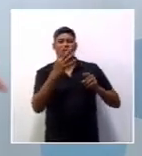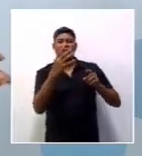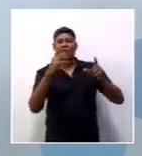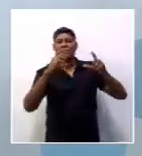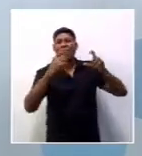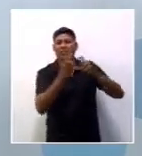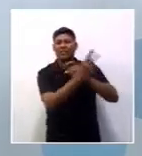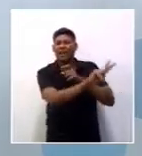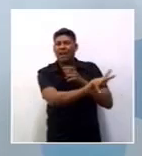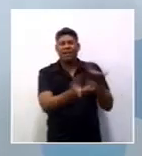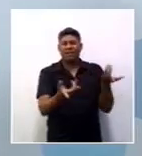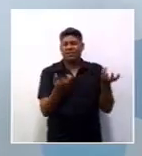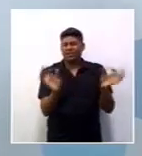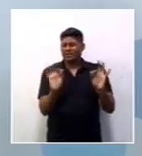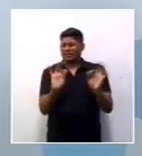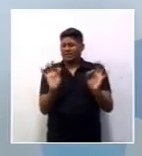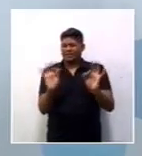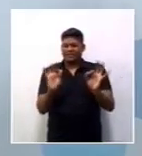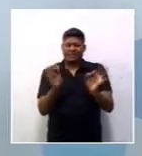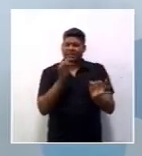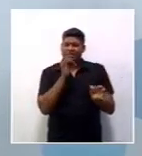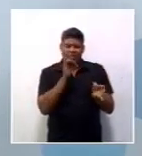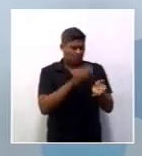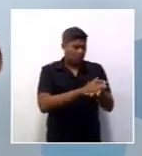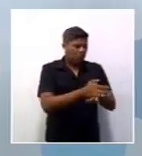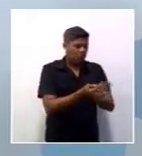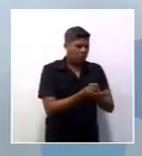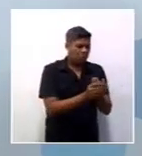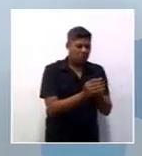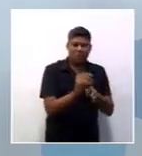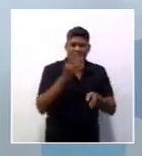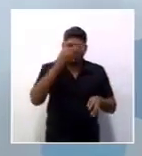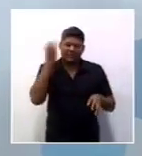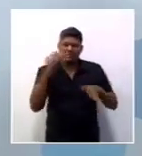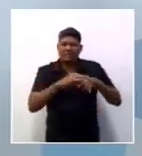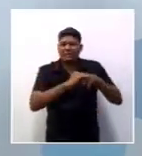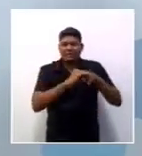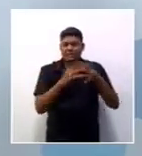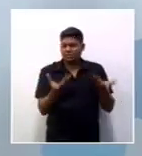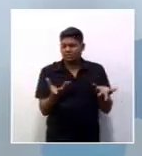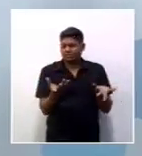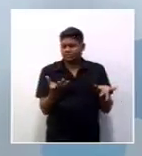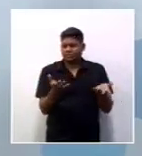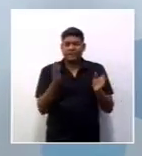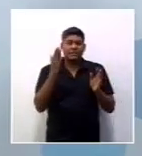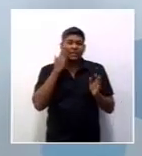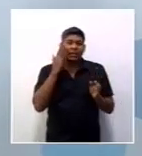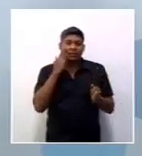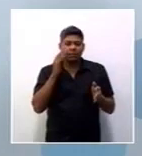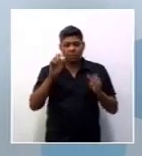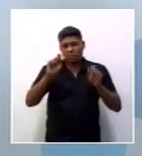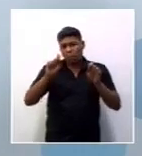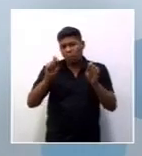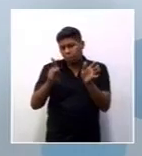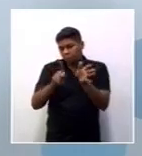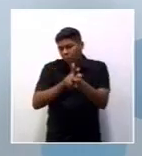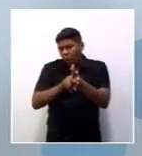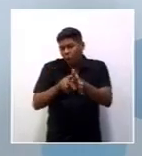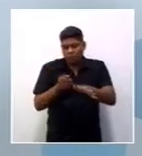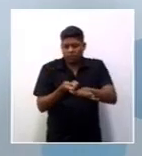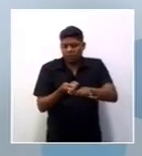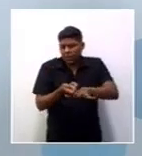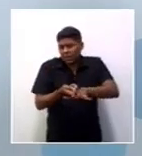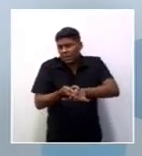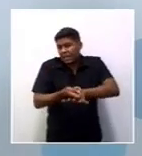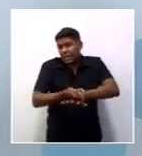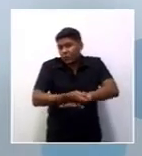às vezes, ela só pode ter ido no banheiro, lavado a mão e esquecido a aliança no banheiro. Então, isso são tipos de fake news que acabam gerando para a